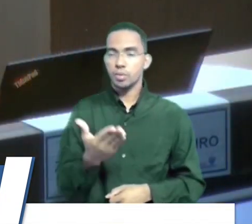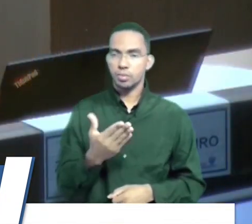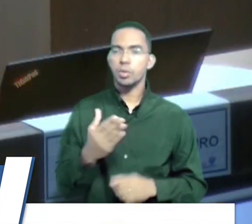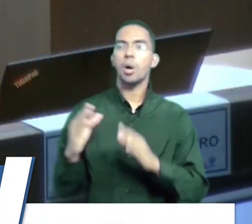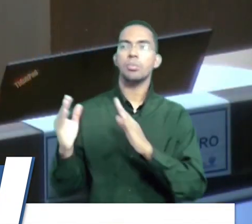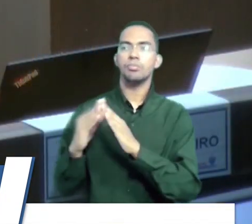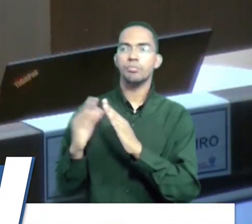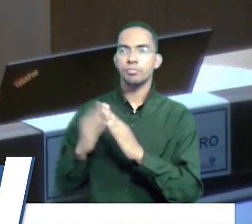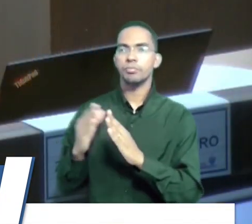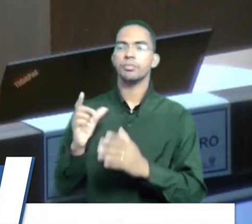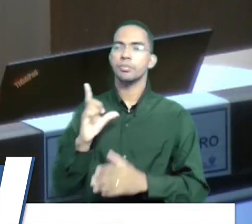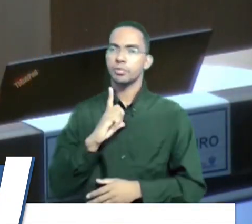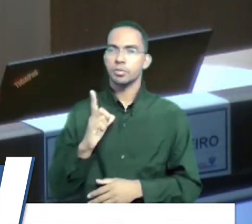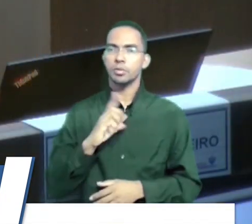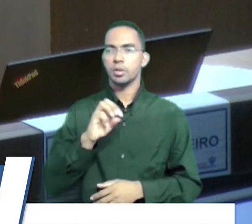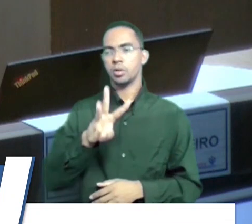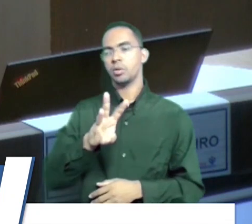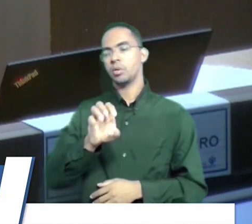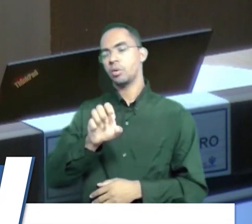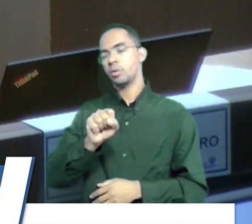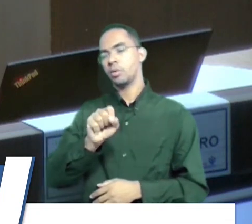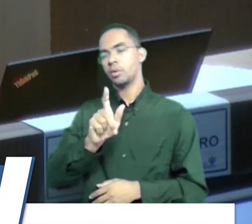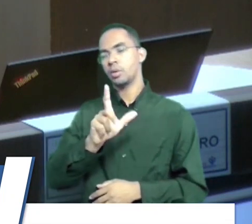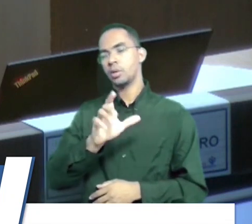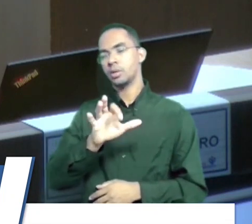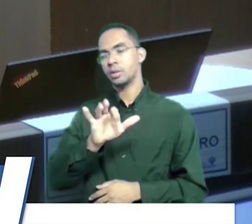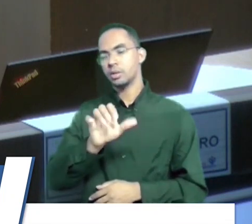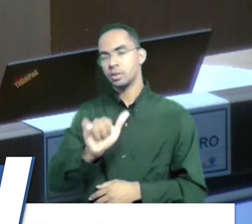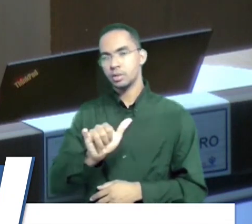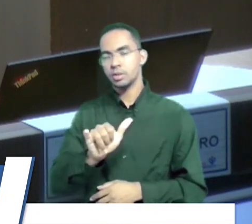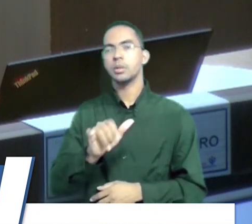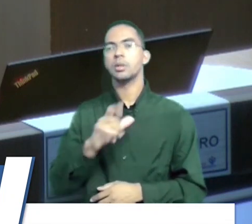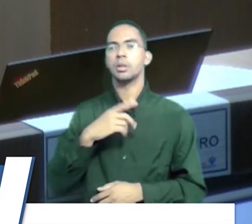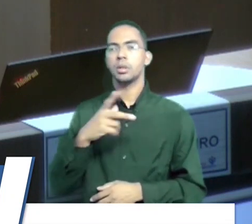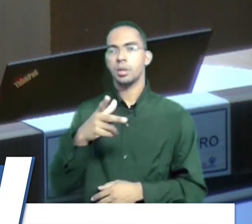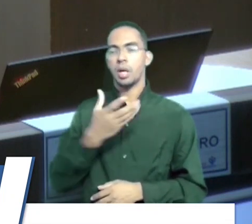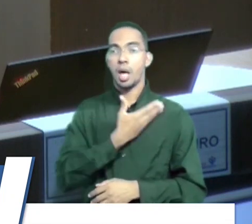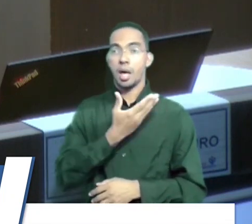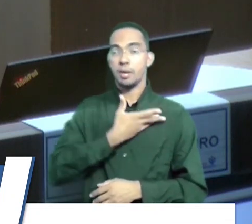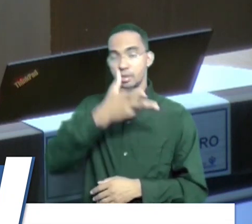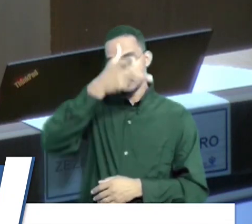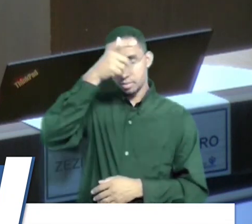até tem um Wesley, até muito amigo do prefeito, Wesley.